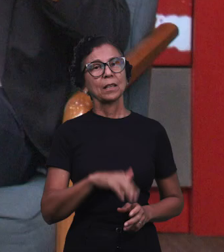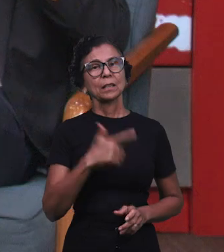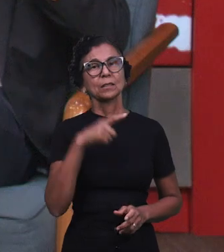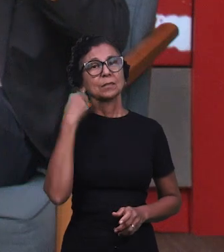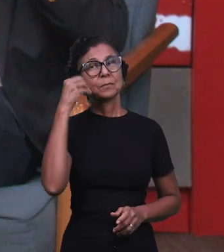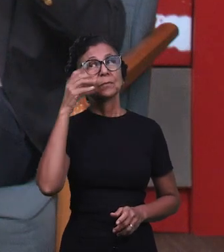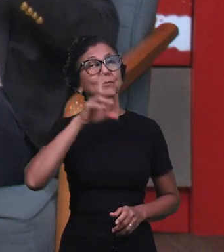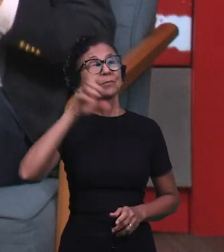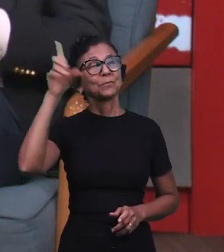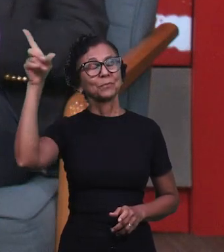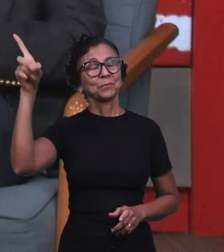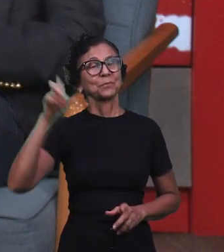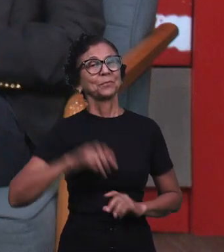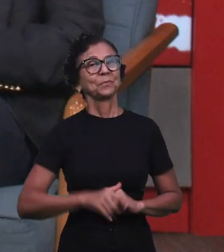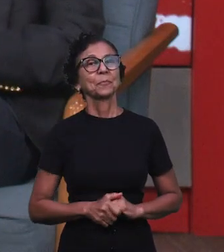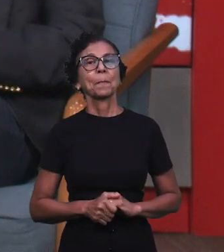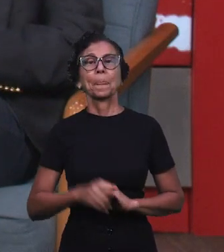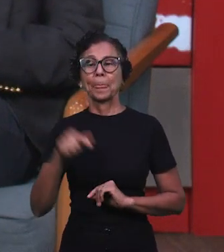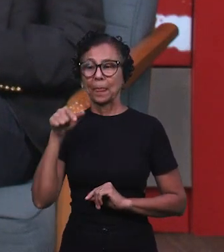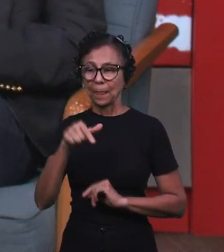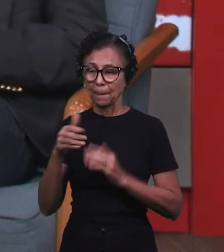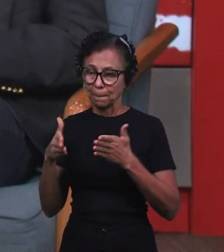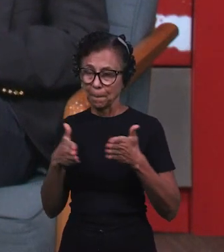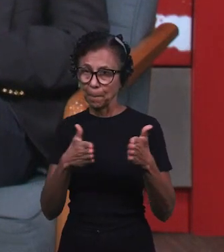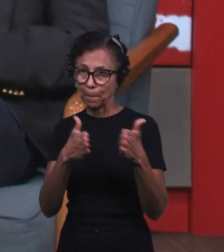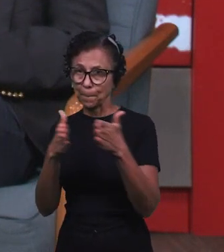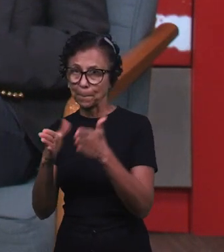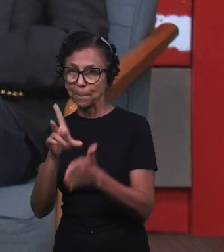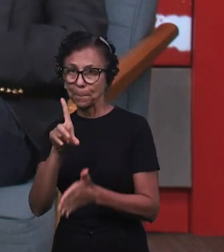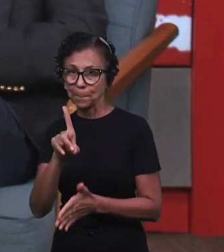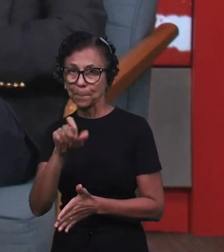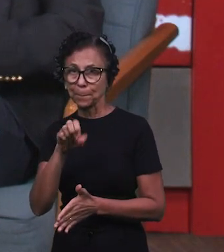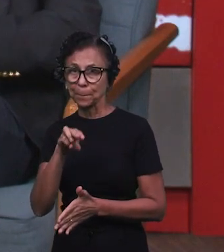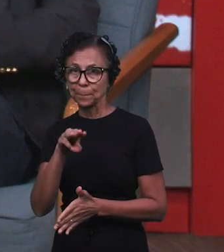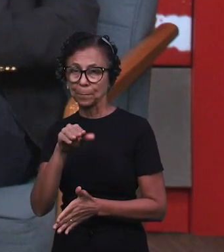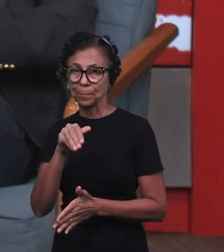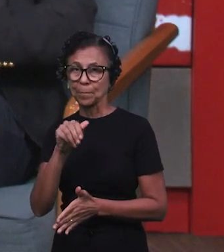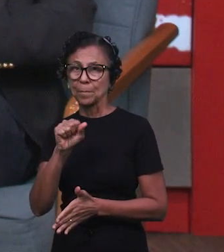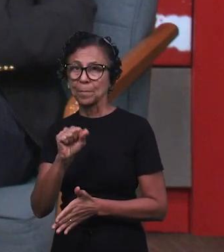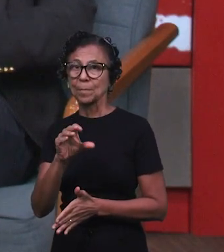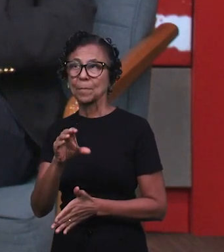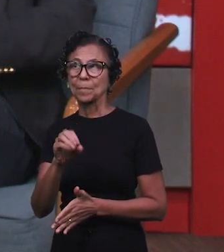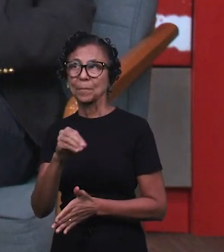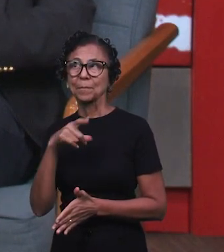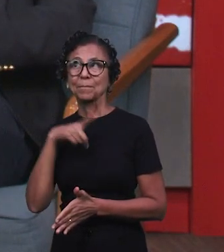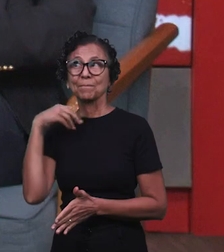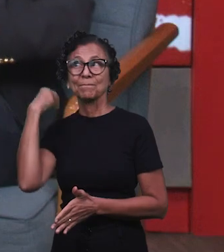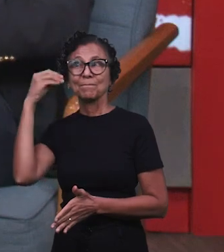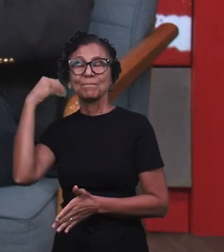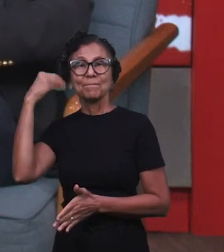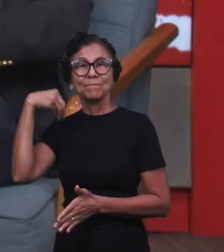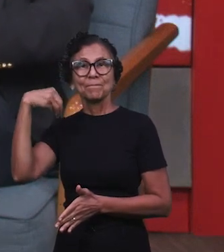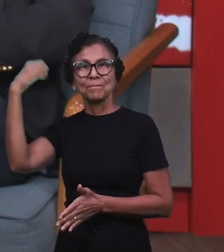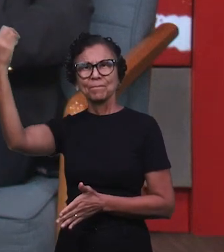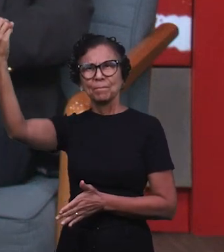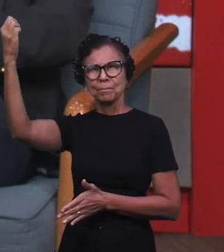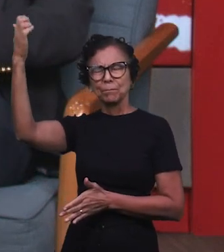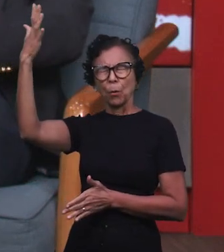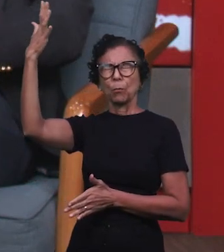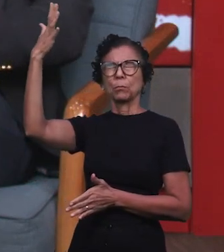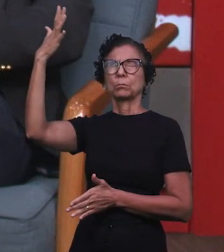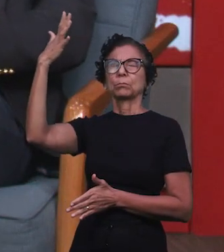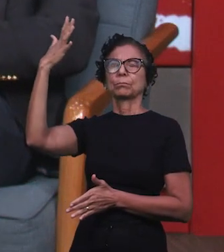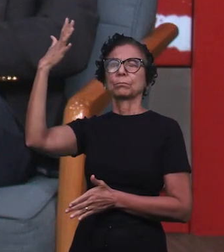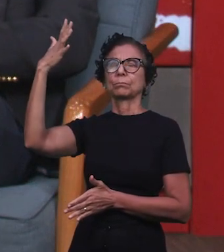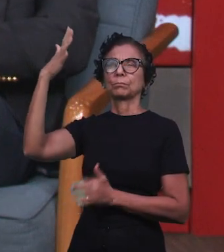ouvindo. E é isso que toda a experiência da igreja, nesse momento,